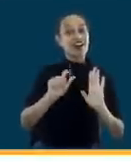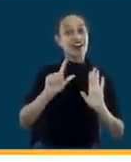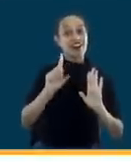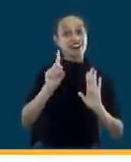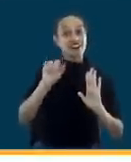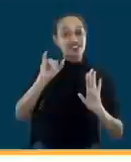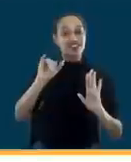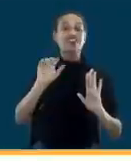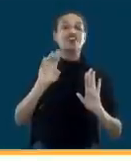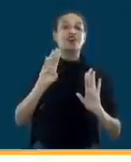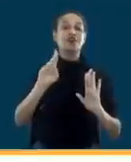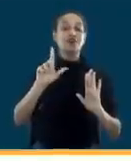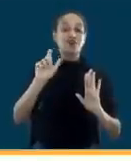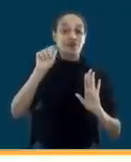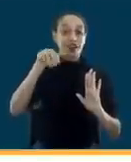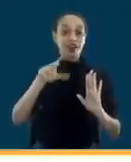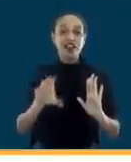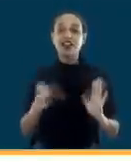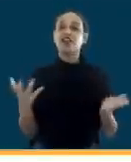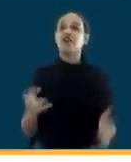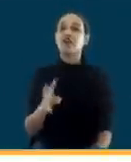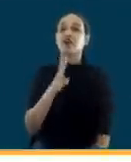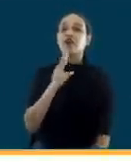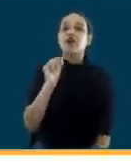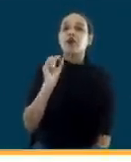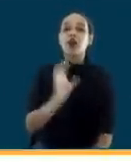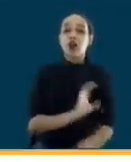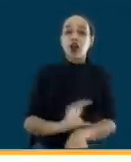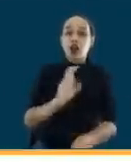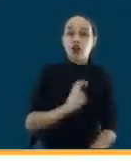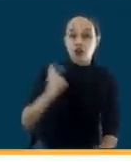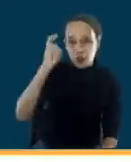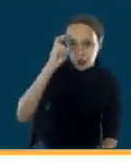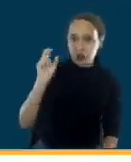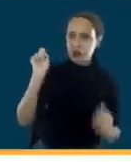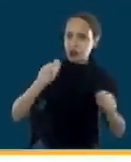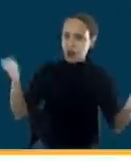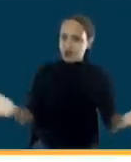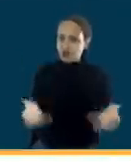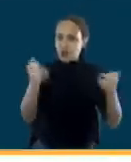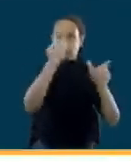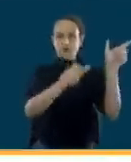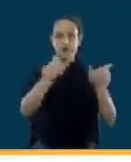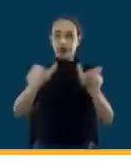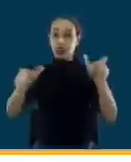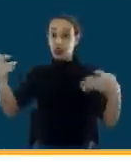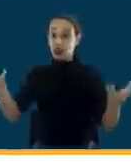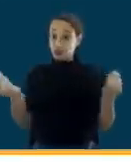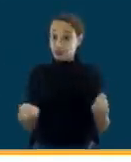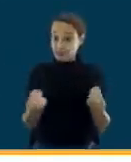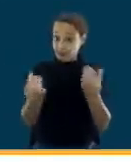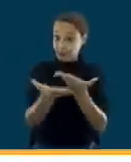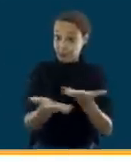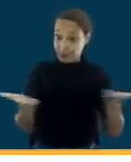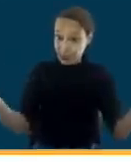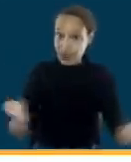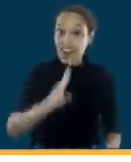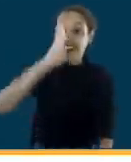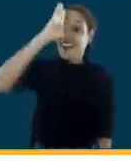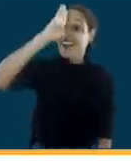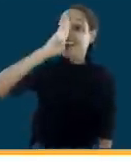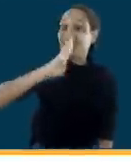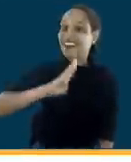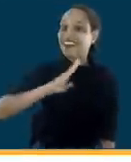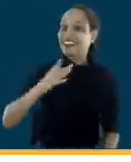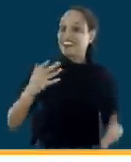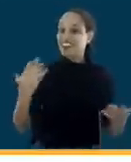a cultura e capacitar pessoas, que irá oferecer de forma gratuita e 100% online um panorama